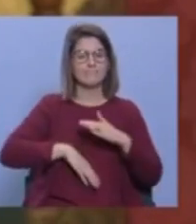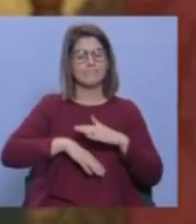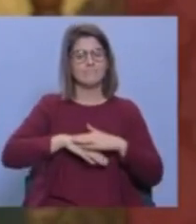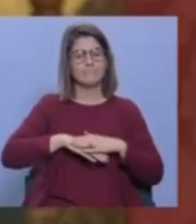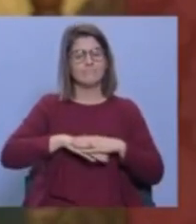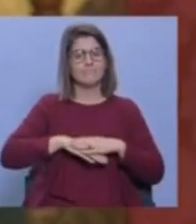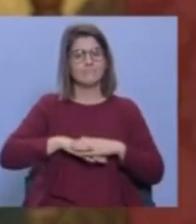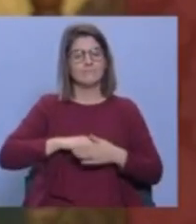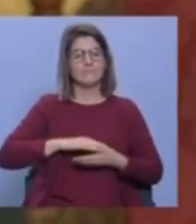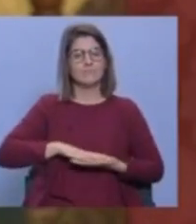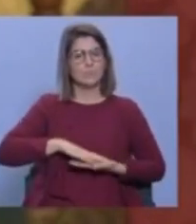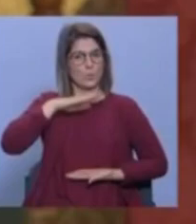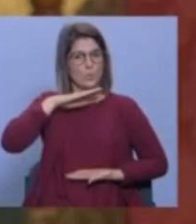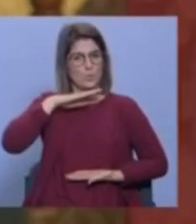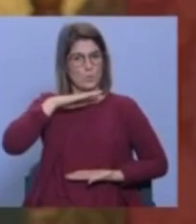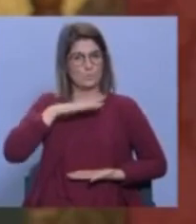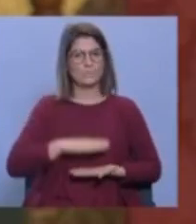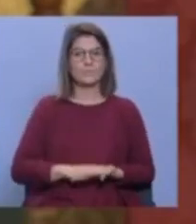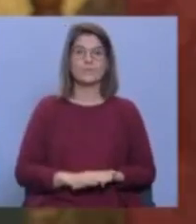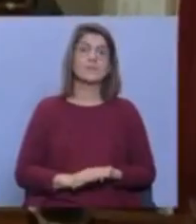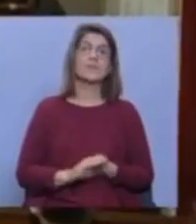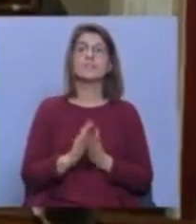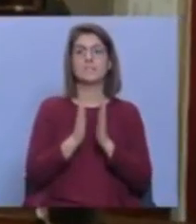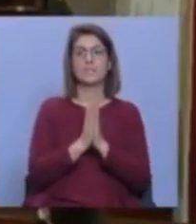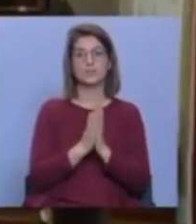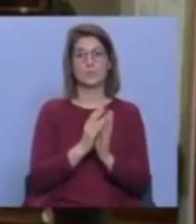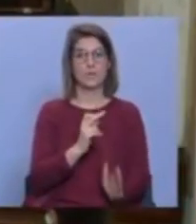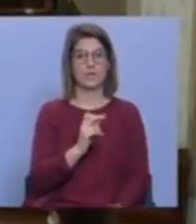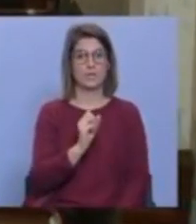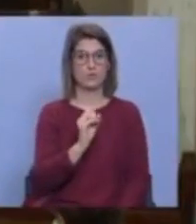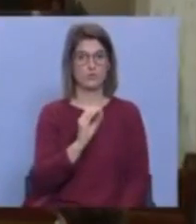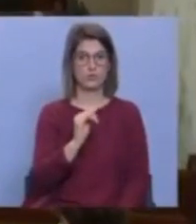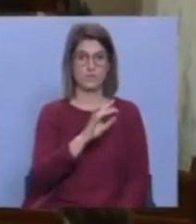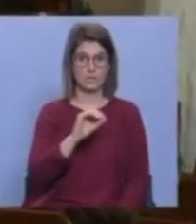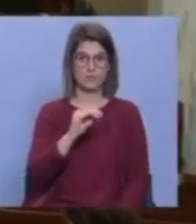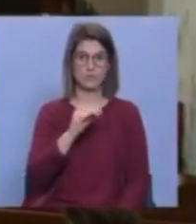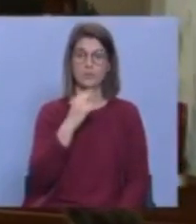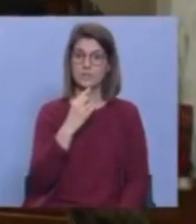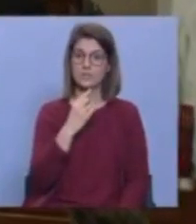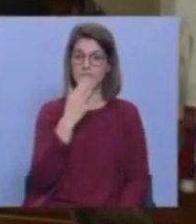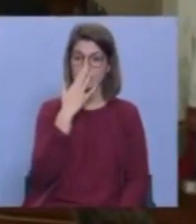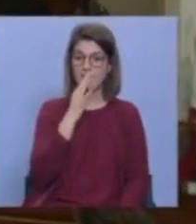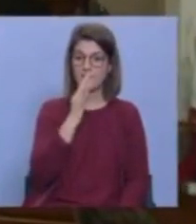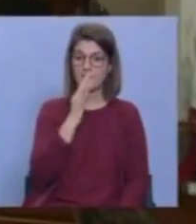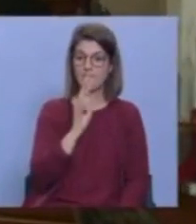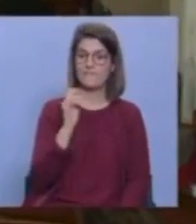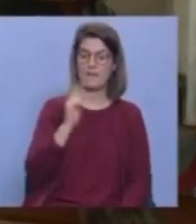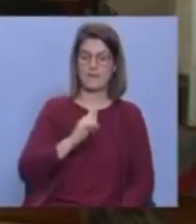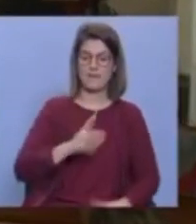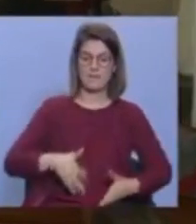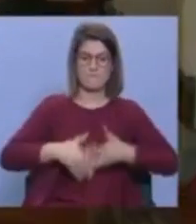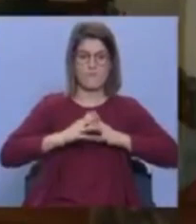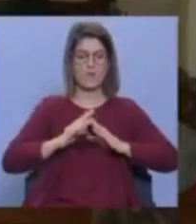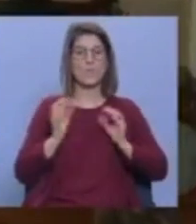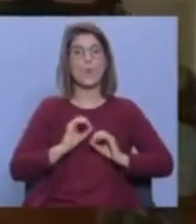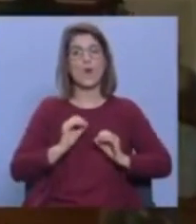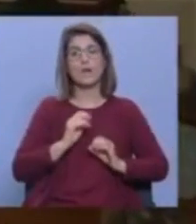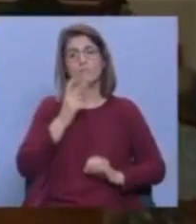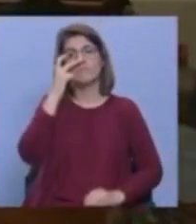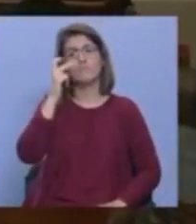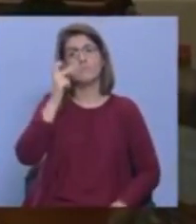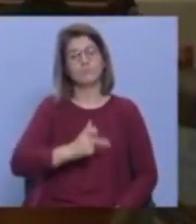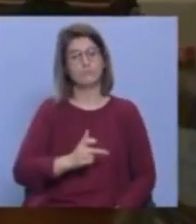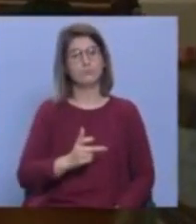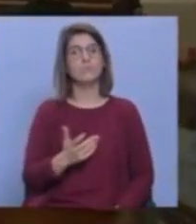com toda a razão, uma fé que não se fortalece é uma fé que desfalece. Não vamos